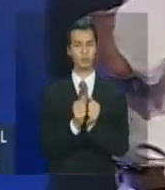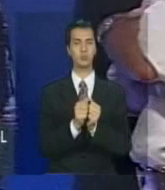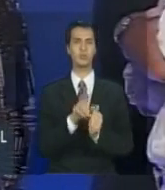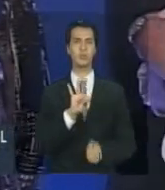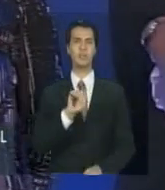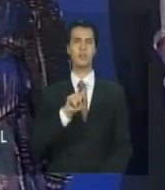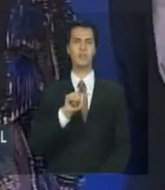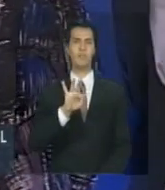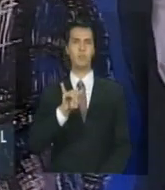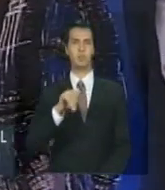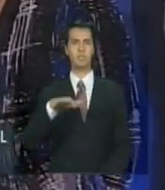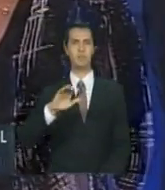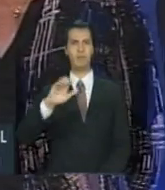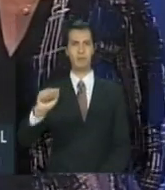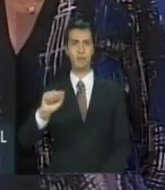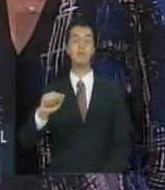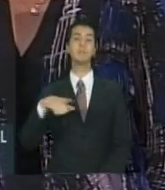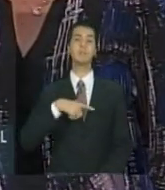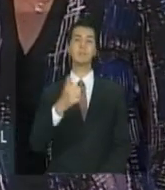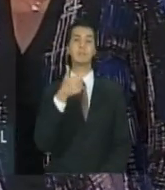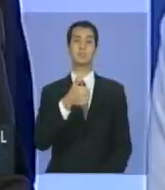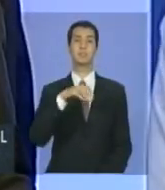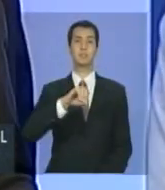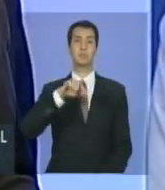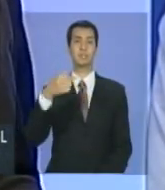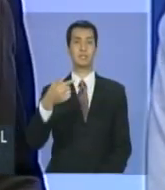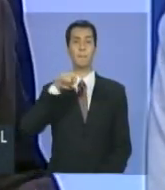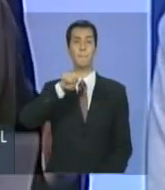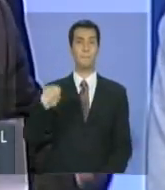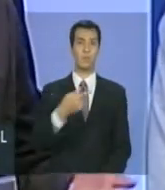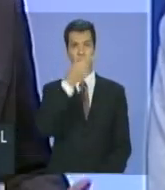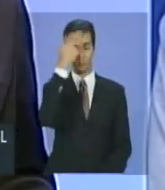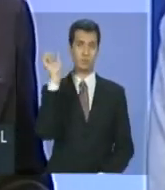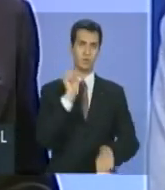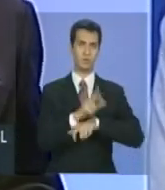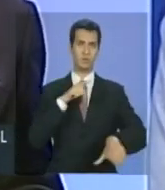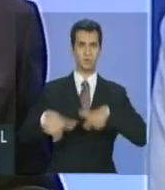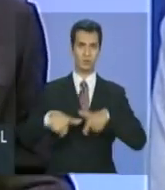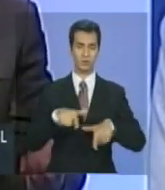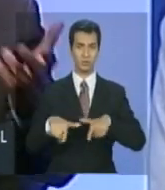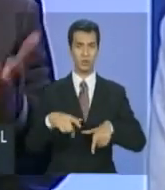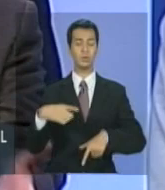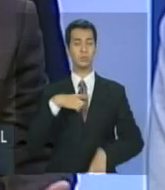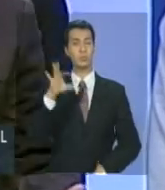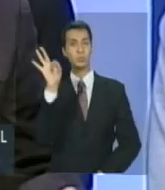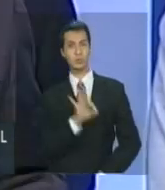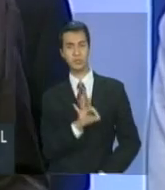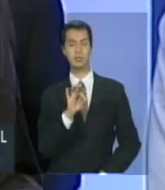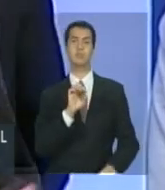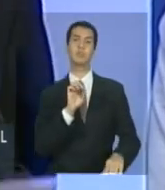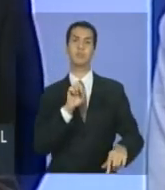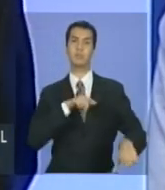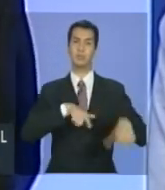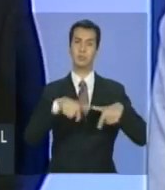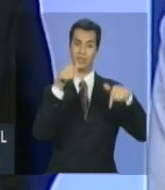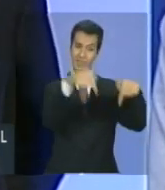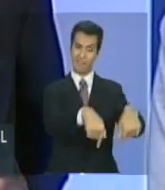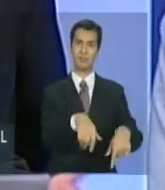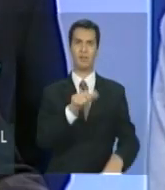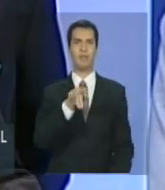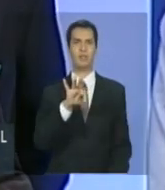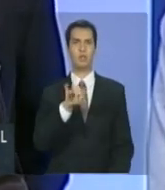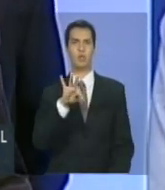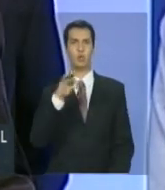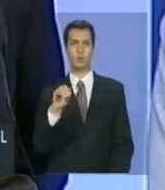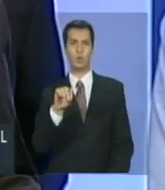Brasil. E desses 107 mil empregados, uma grande parte deles estão aqui na Atento, que